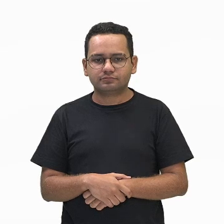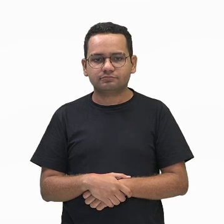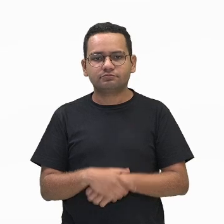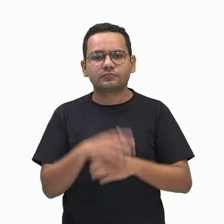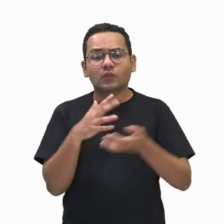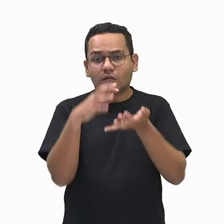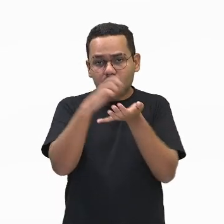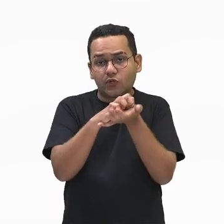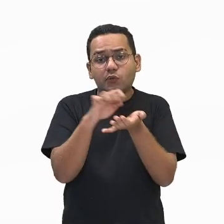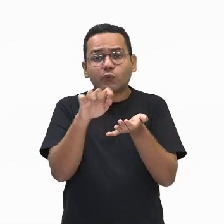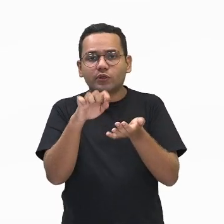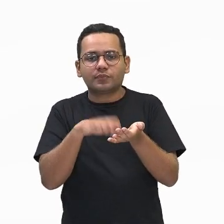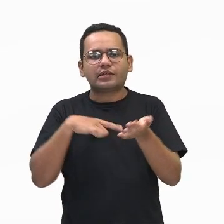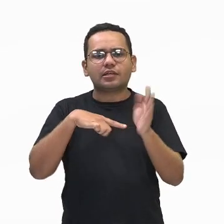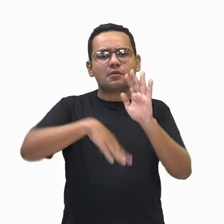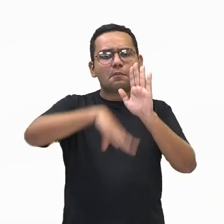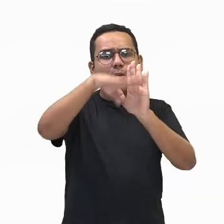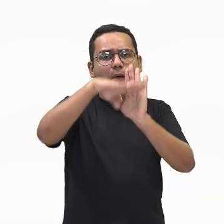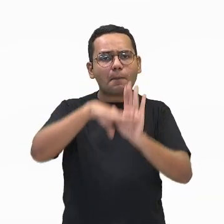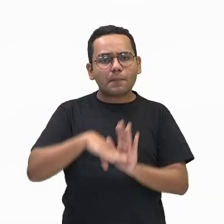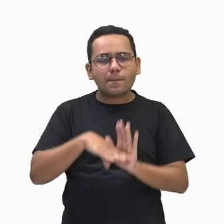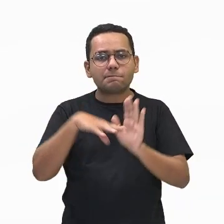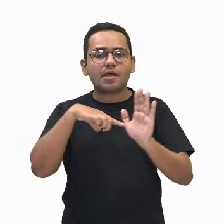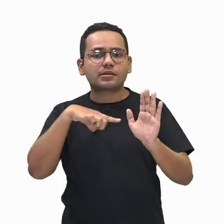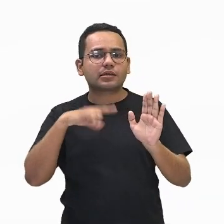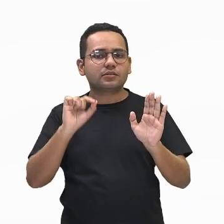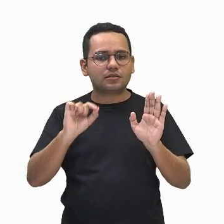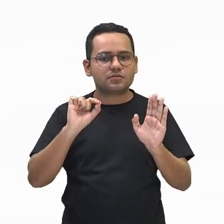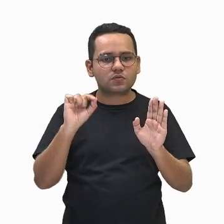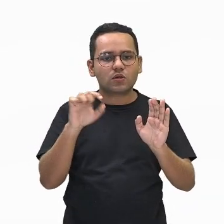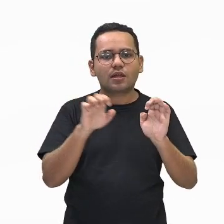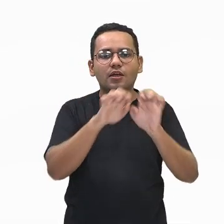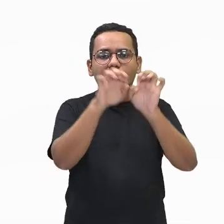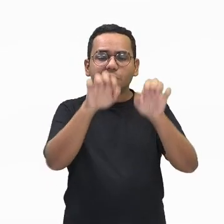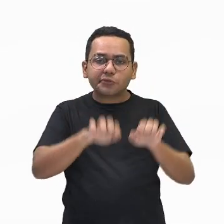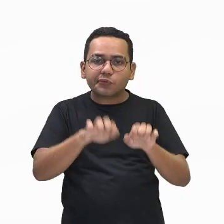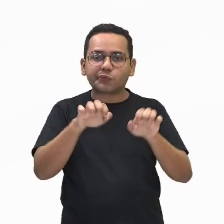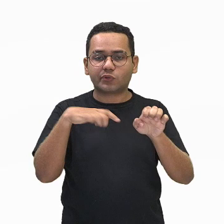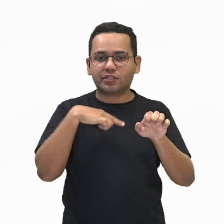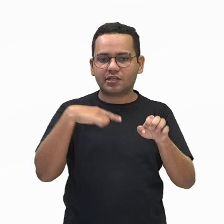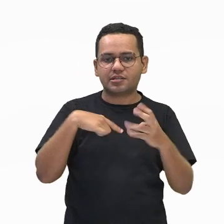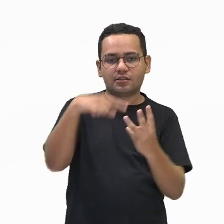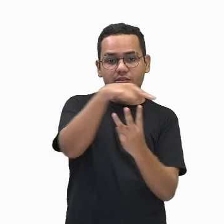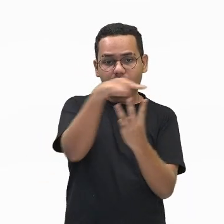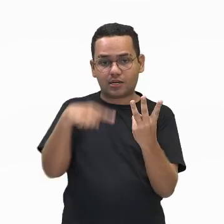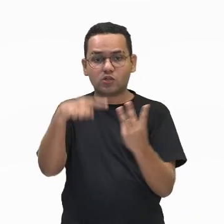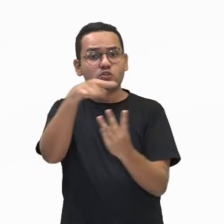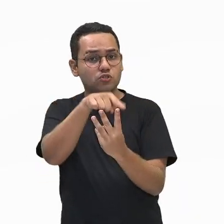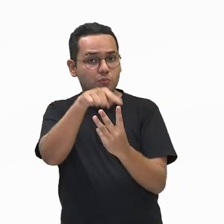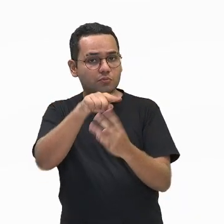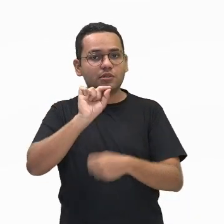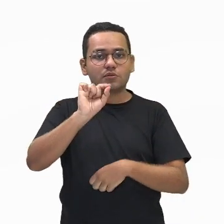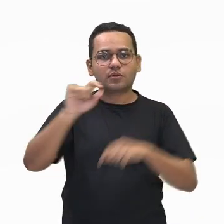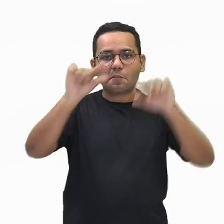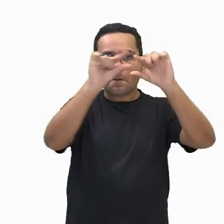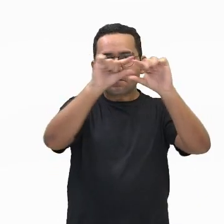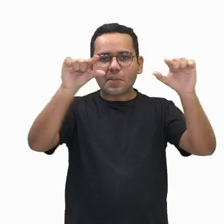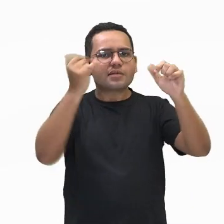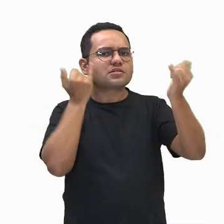roteiro em que sugere-se dividir a estrutura dos registros em 3 etapas. Você vai fazer o